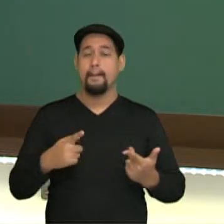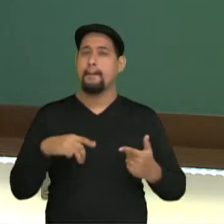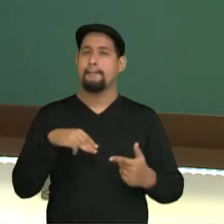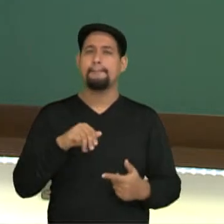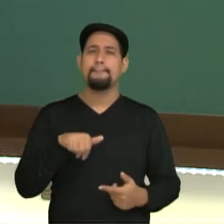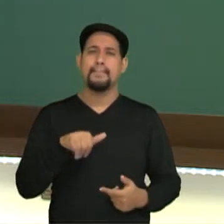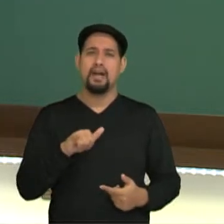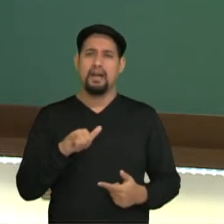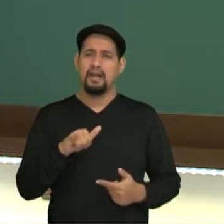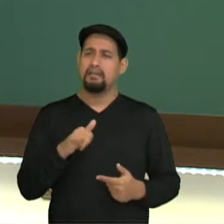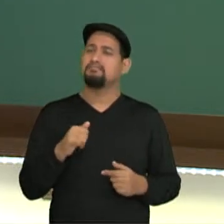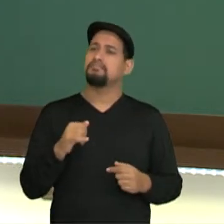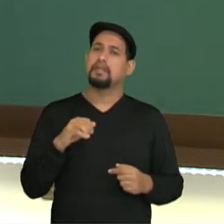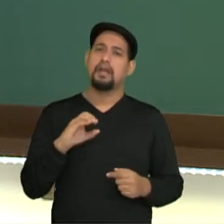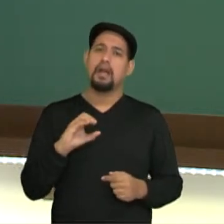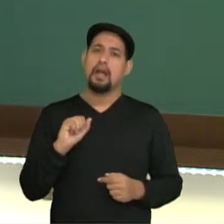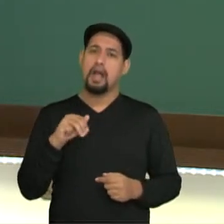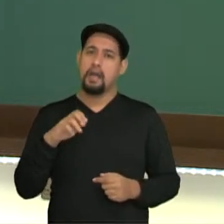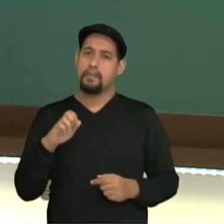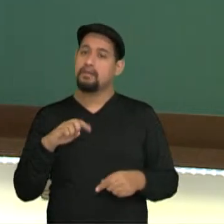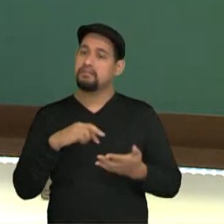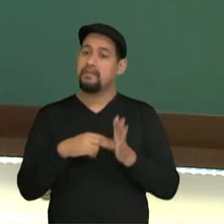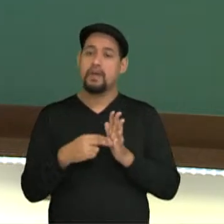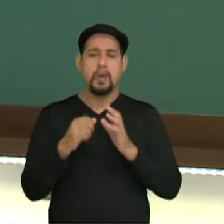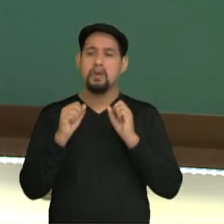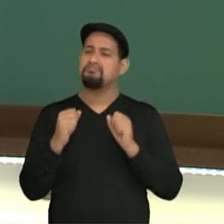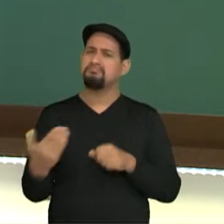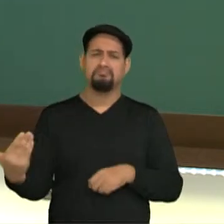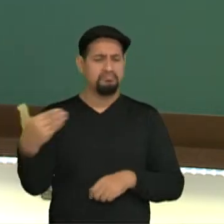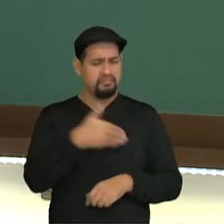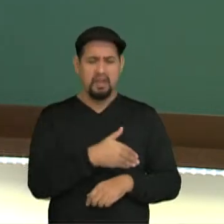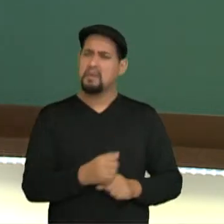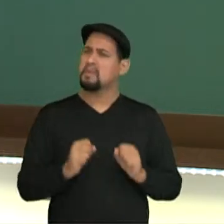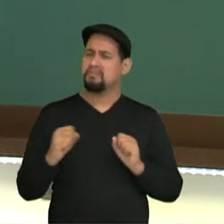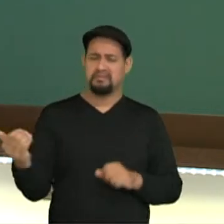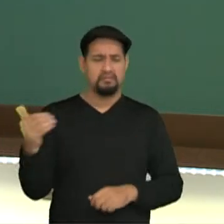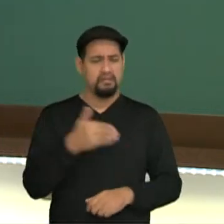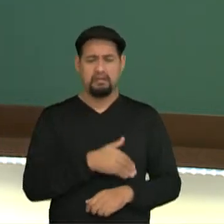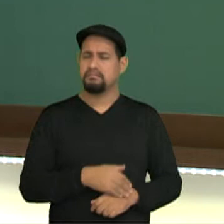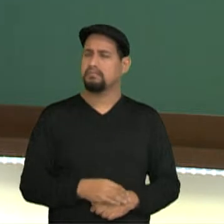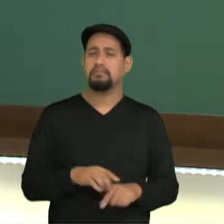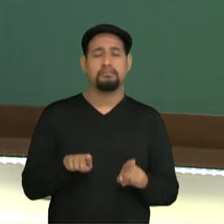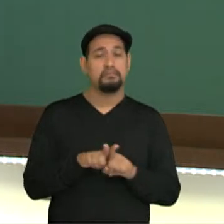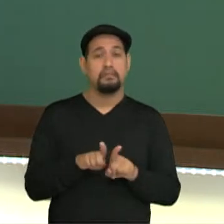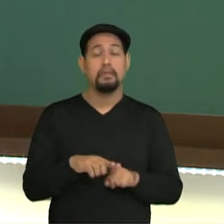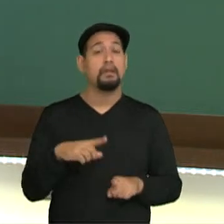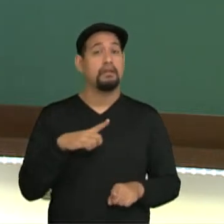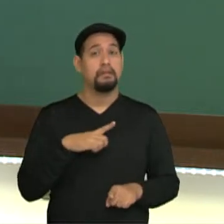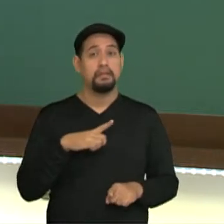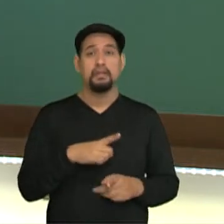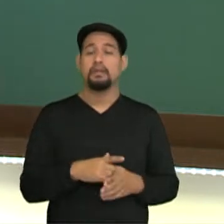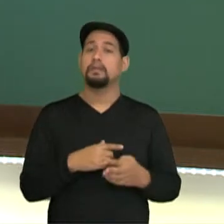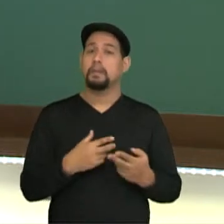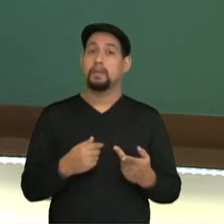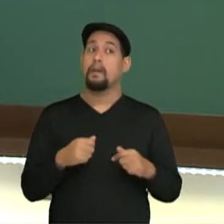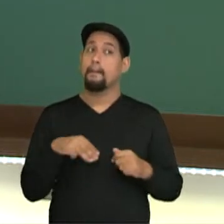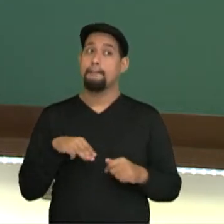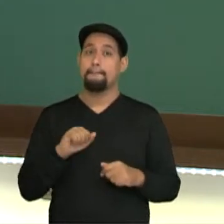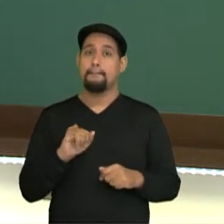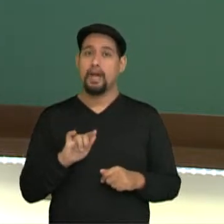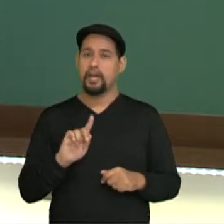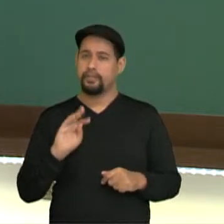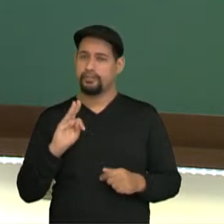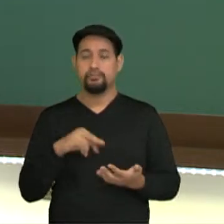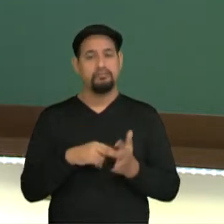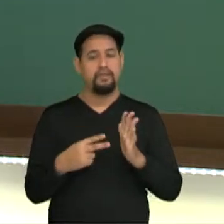I come in já é uma situação um pouco de mais formalidade, num ambiente onde exija essa situação.